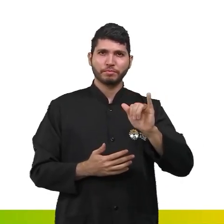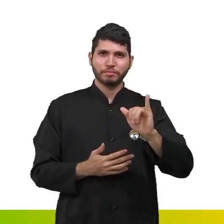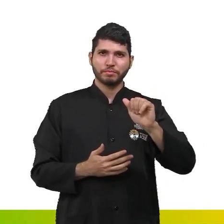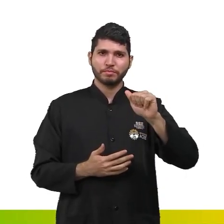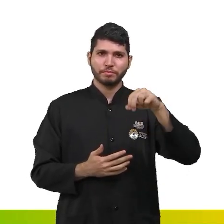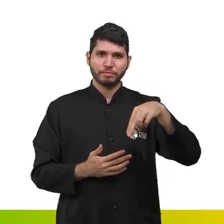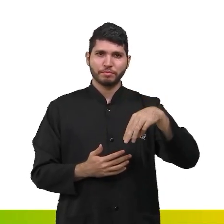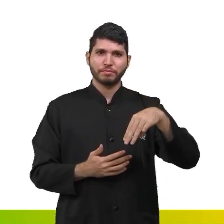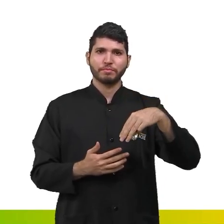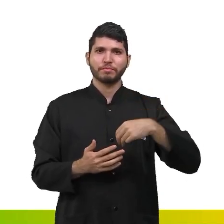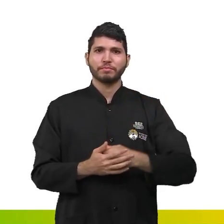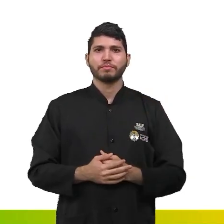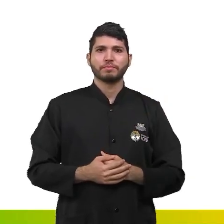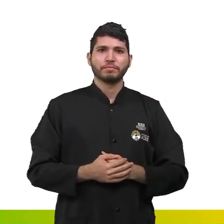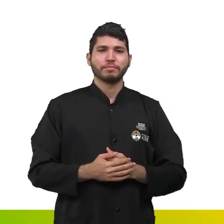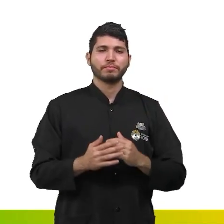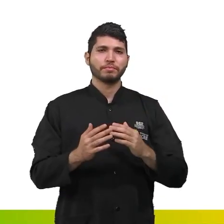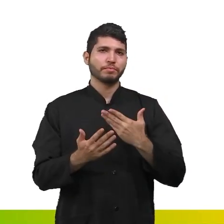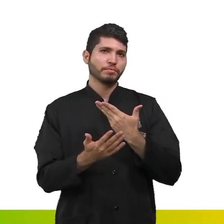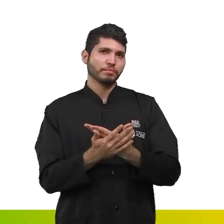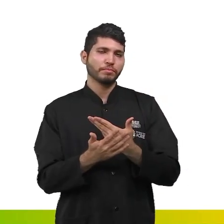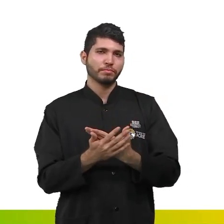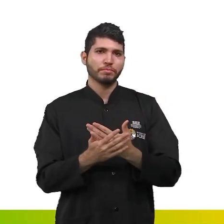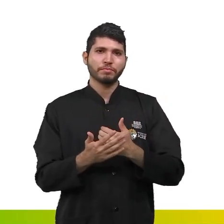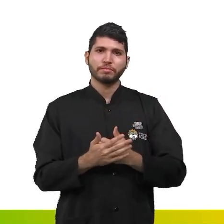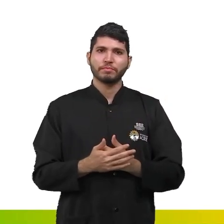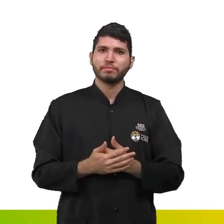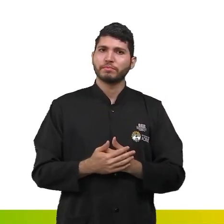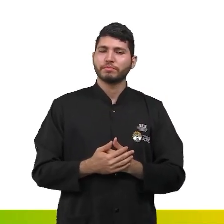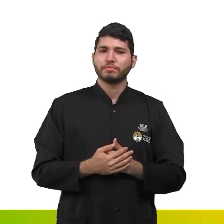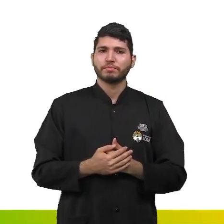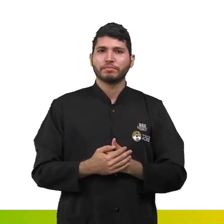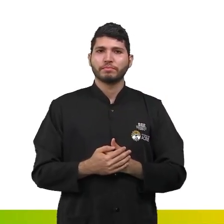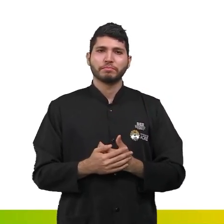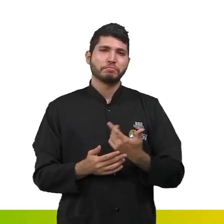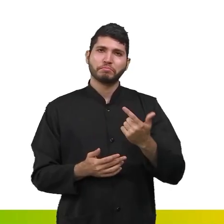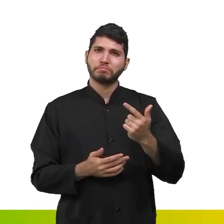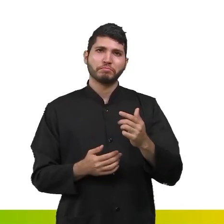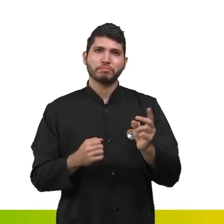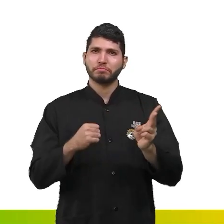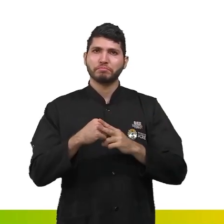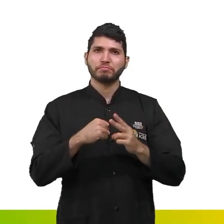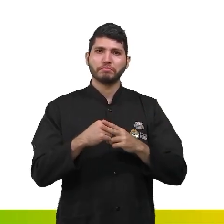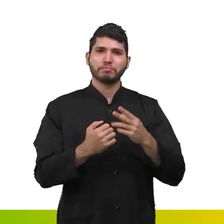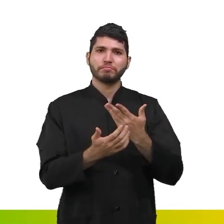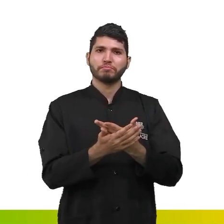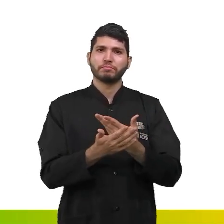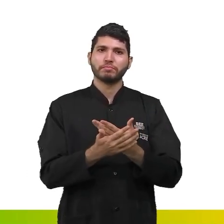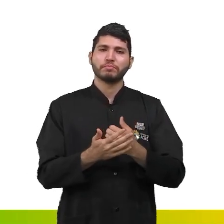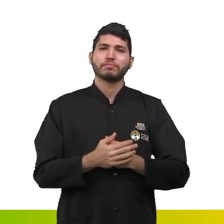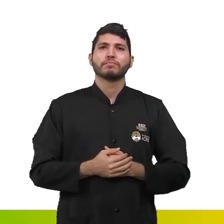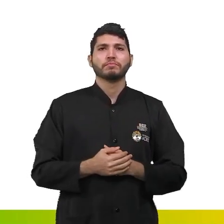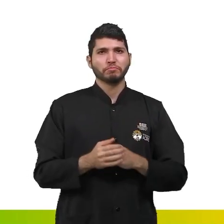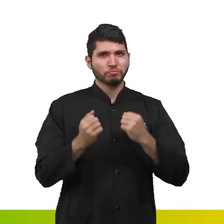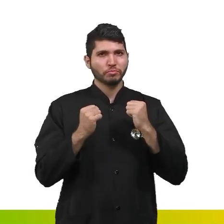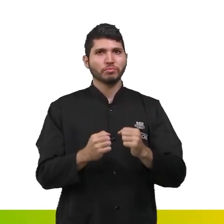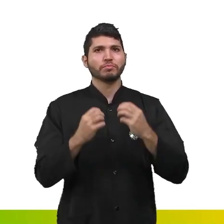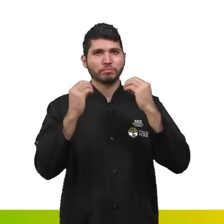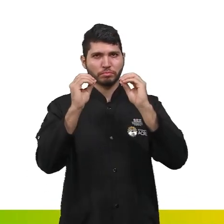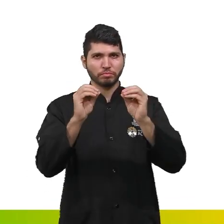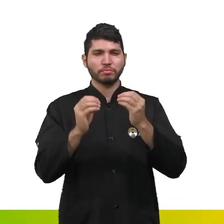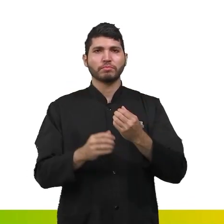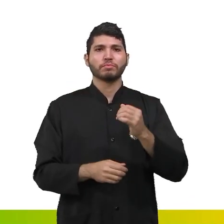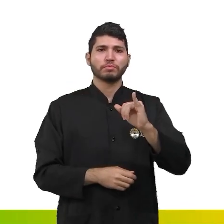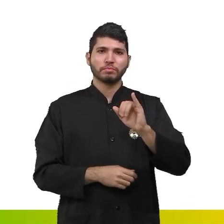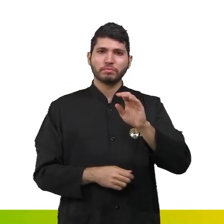quê? Ah, Míria estudiava. Ah, mas não tem o verbo estudiar, professor? Qual é o que encaixa aí também? Míria iba.